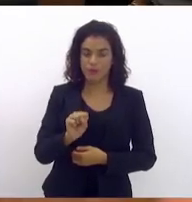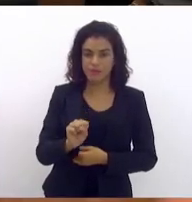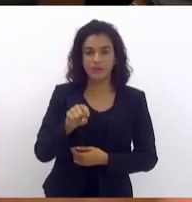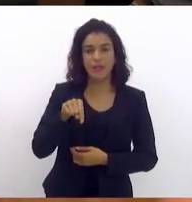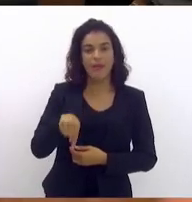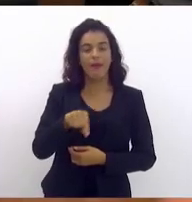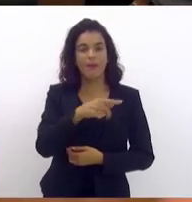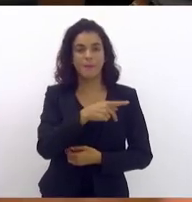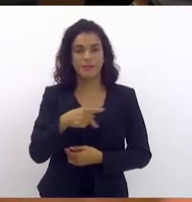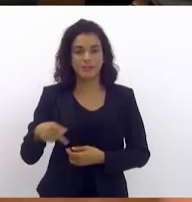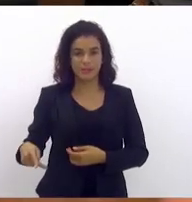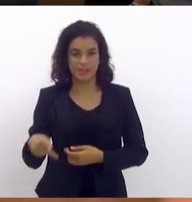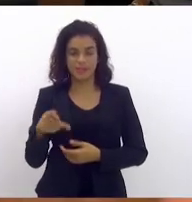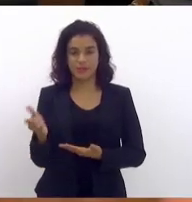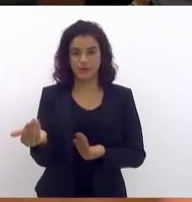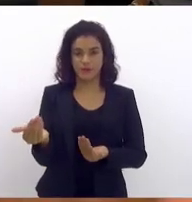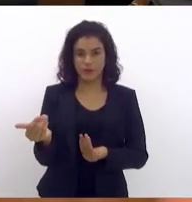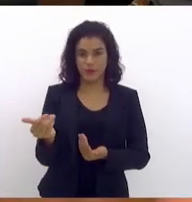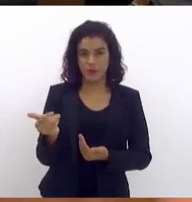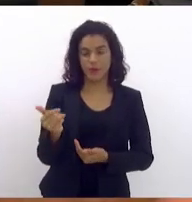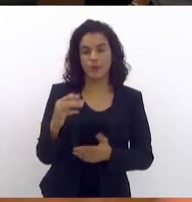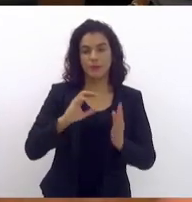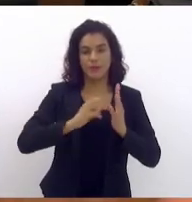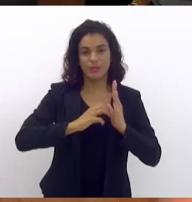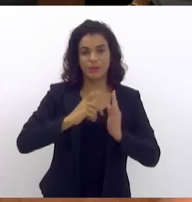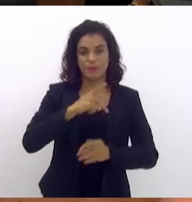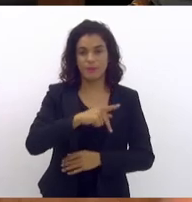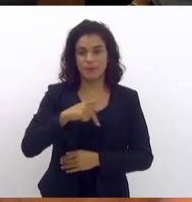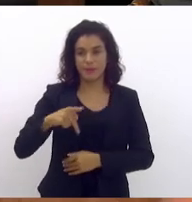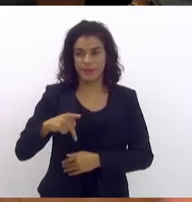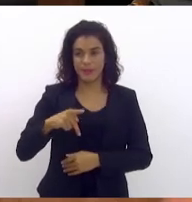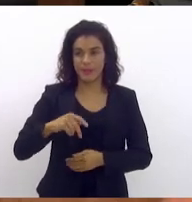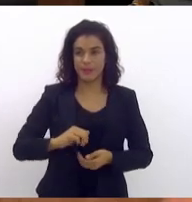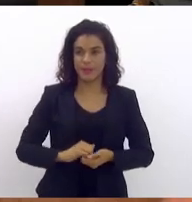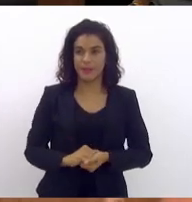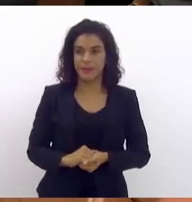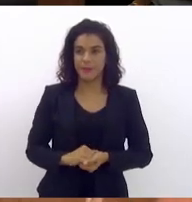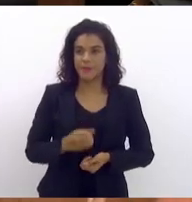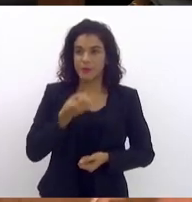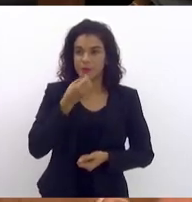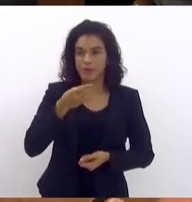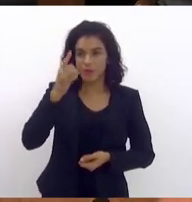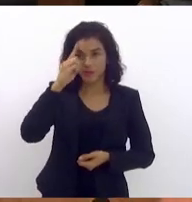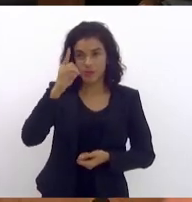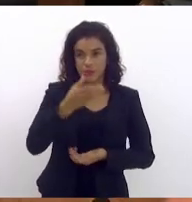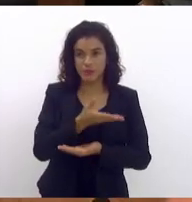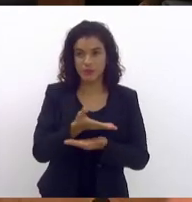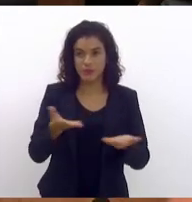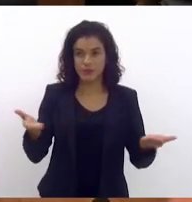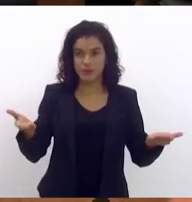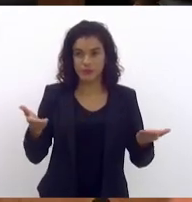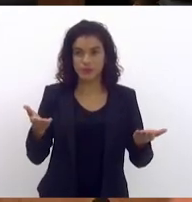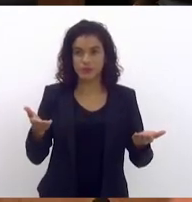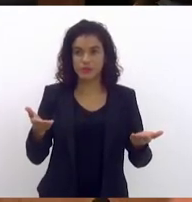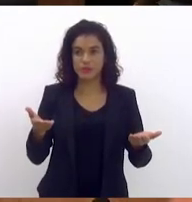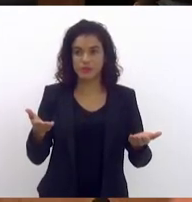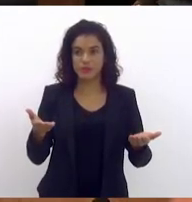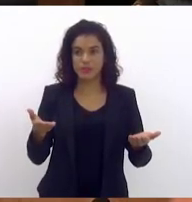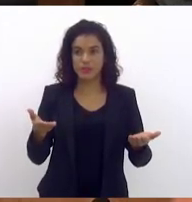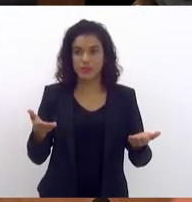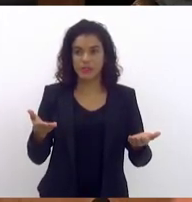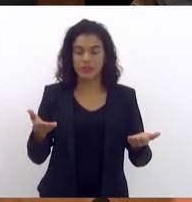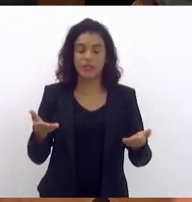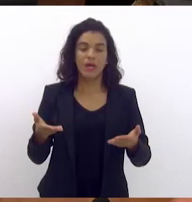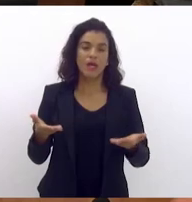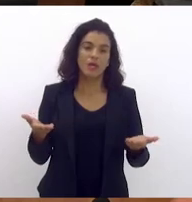no estado do Rio de Janeiro por favor Pedro bom dia bom dia a todos antes de de